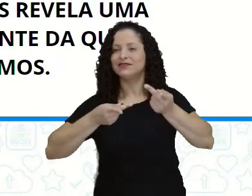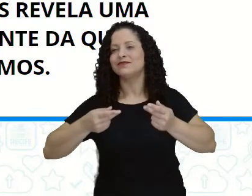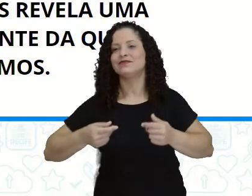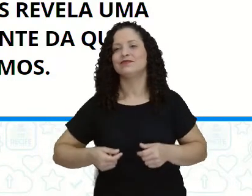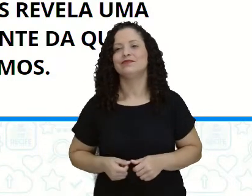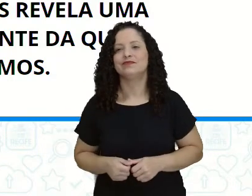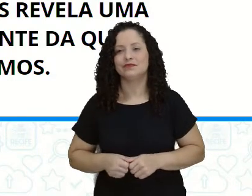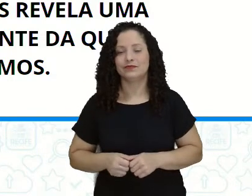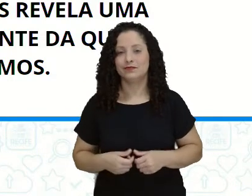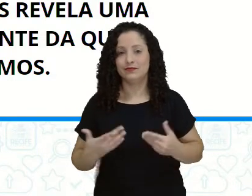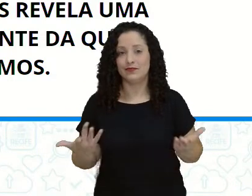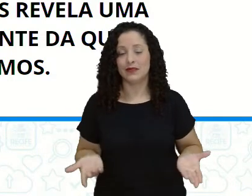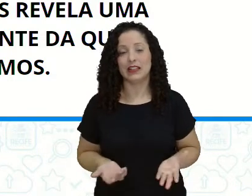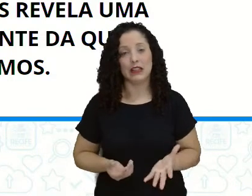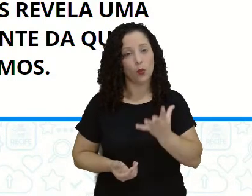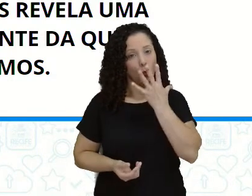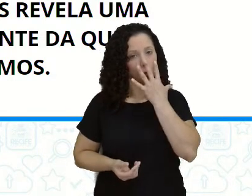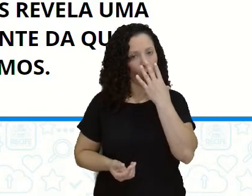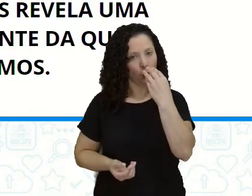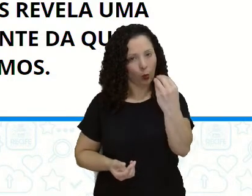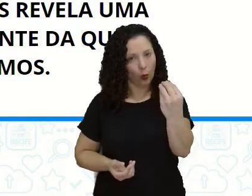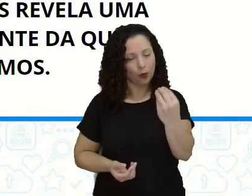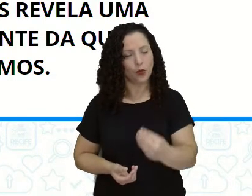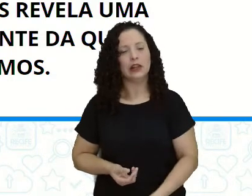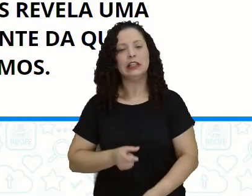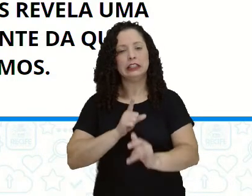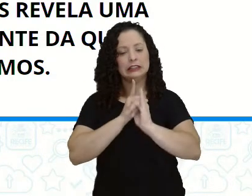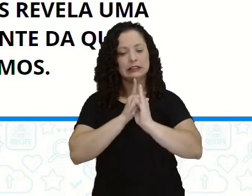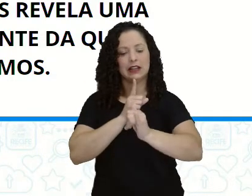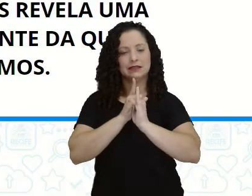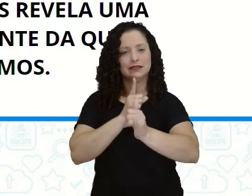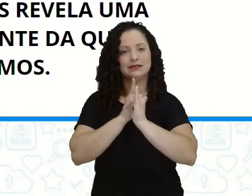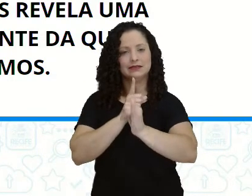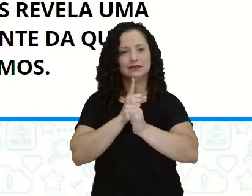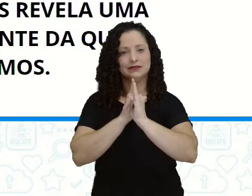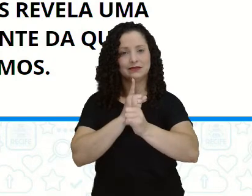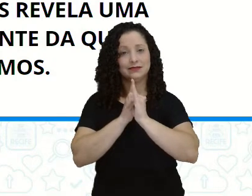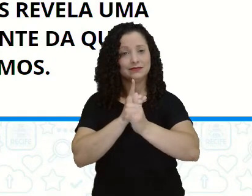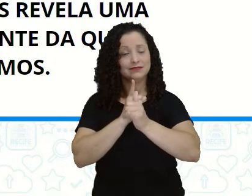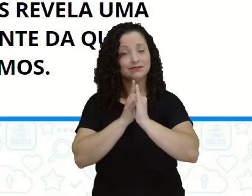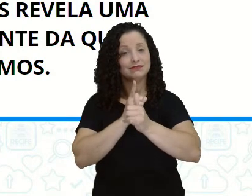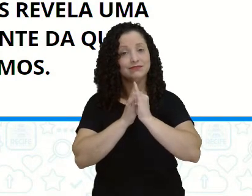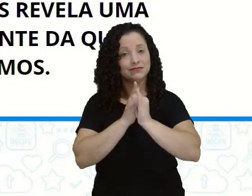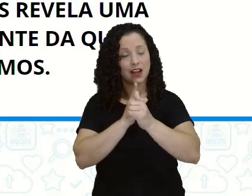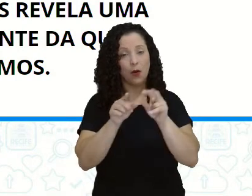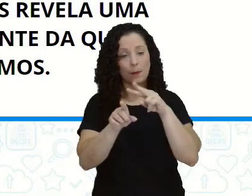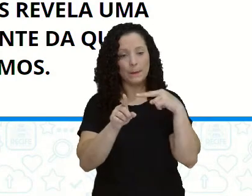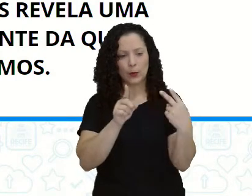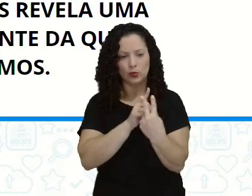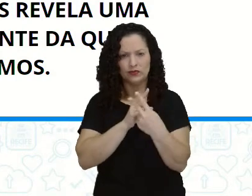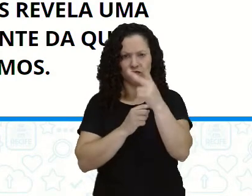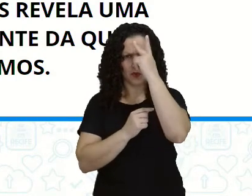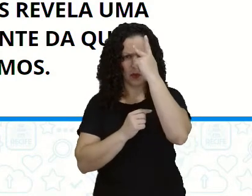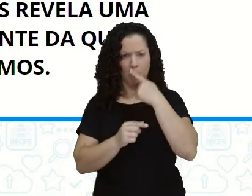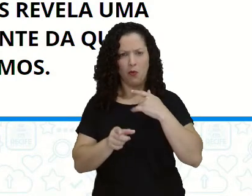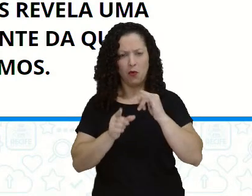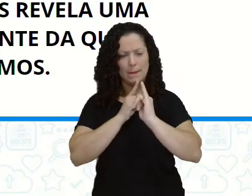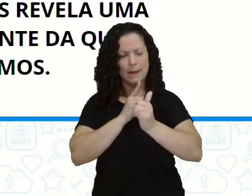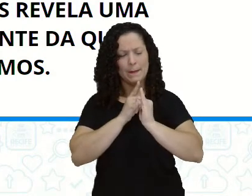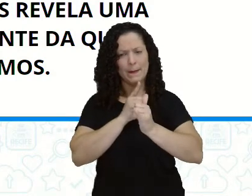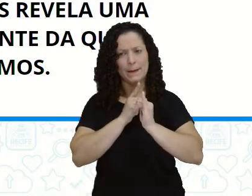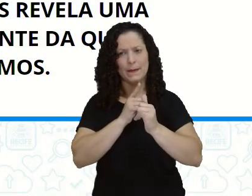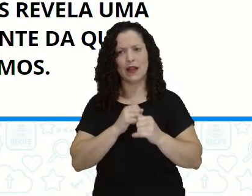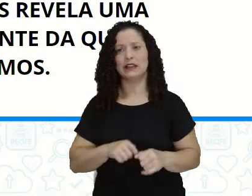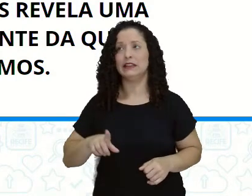naturalmente narra os acontecimentos do seu ponto de vista, não é? John Iciesca, em seu livro